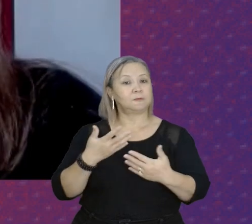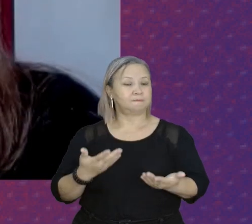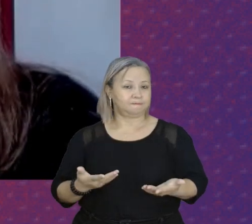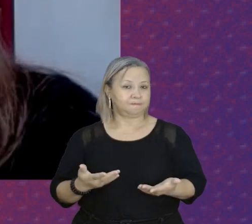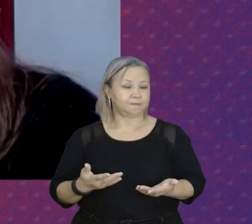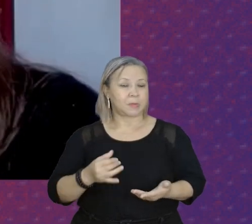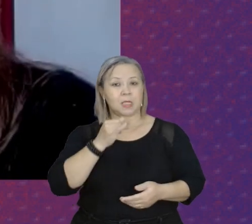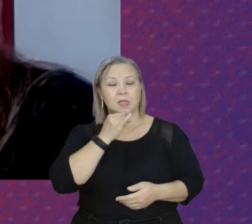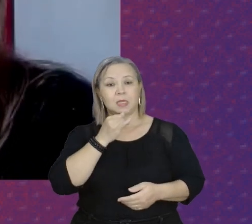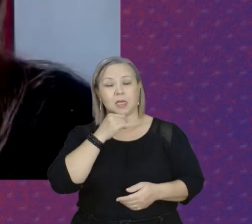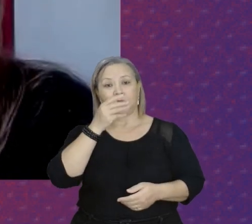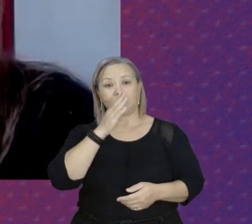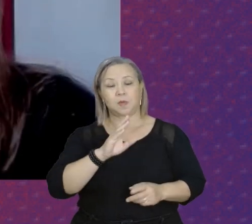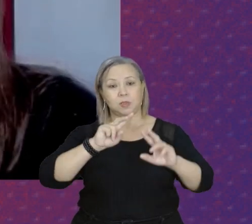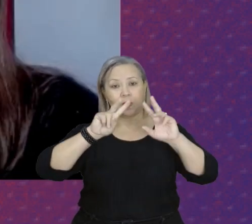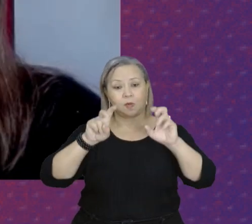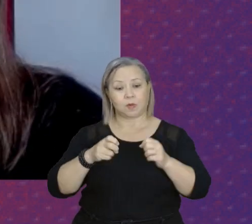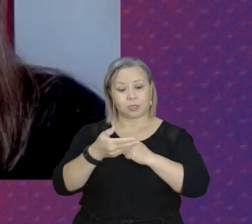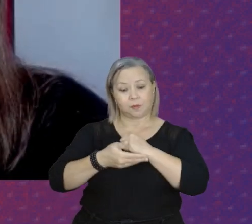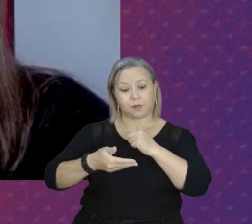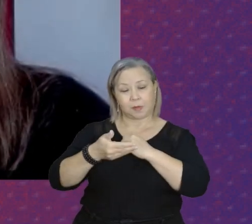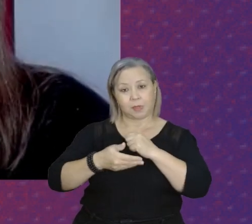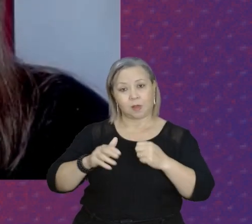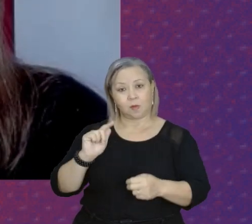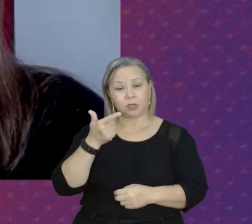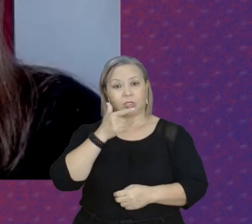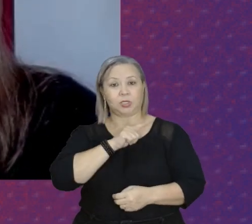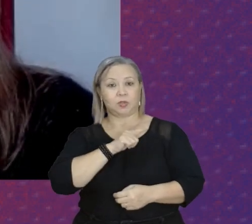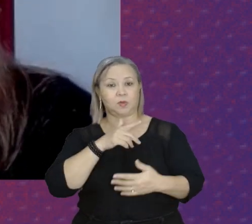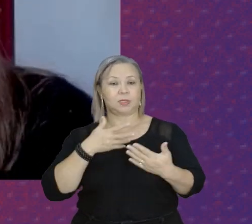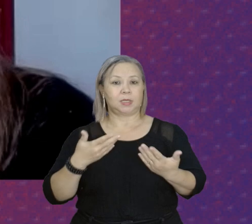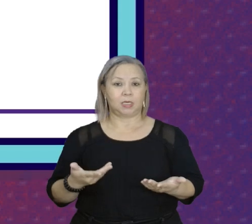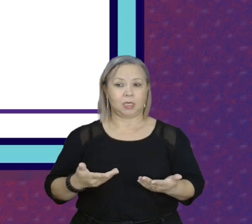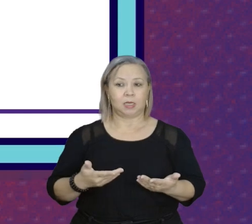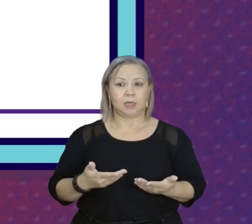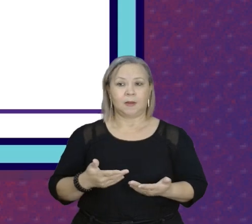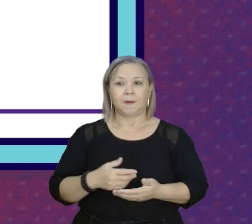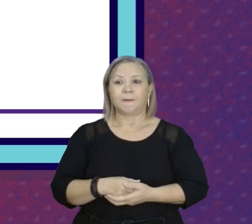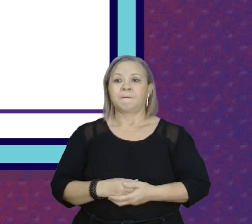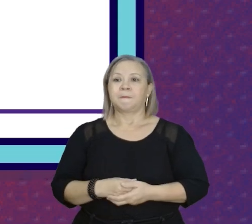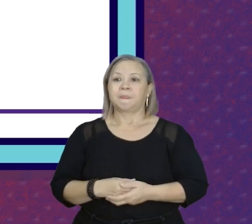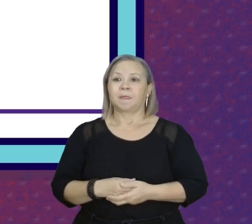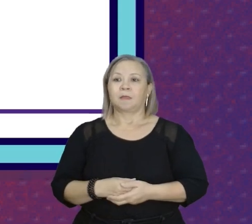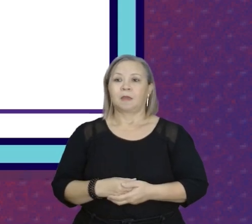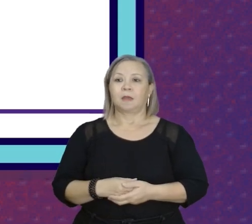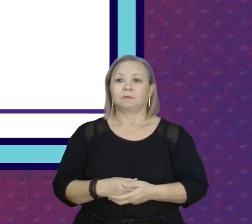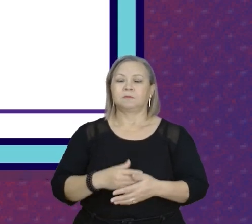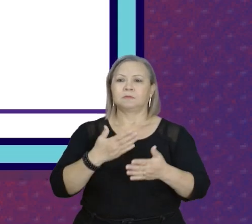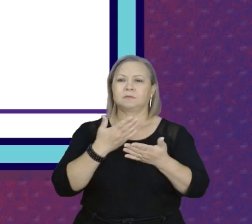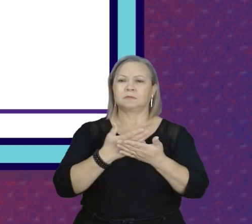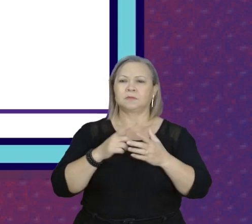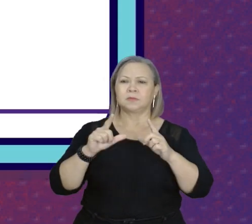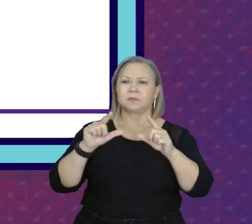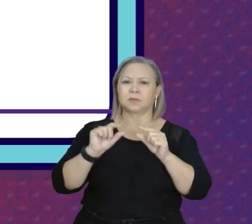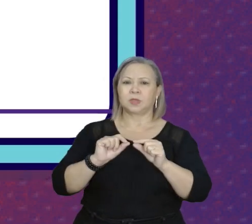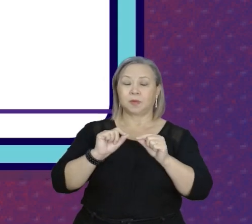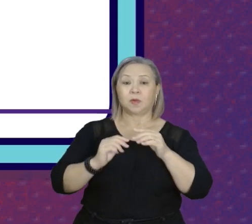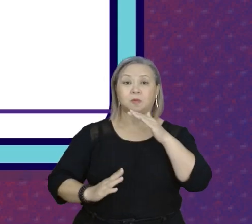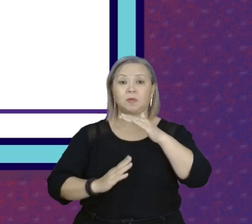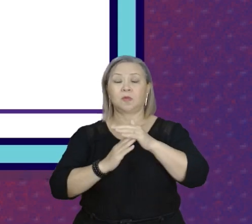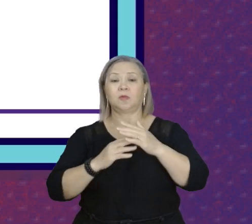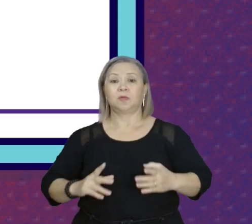aqui no Brasil, uma questão fundamental é a gente conseguir revogar o teto de gastos, né? Não existe política de